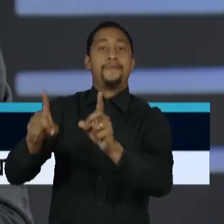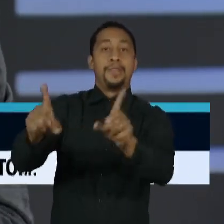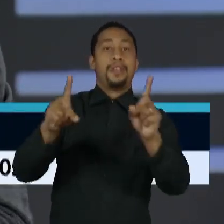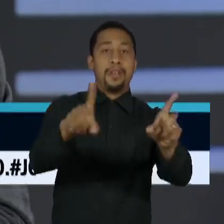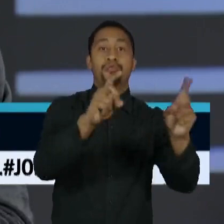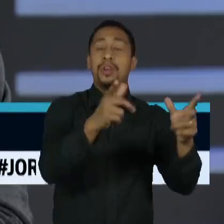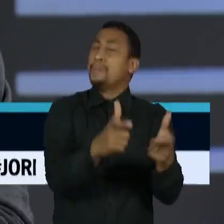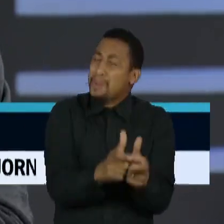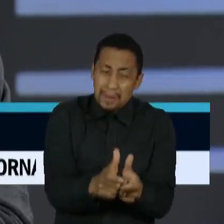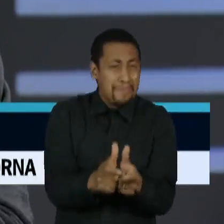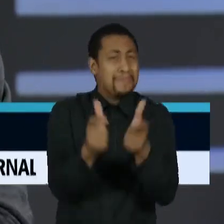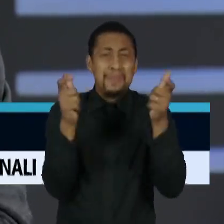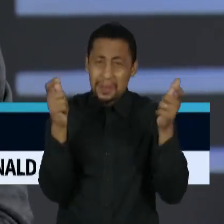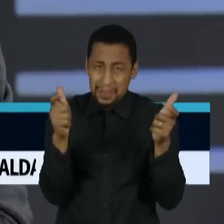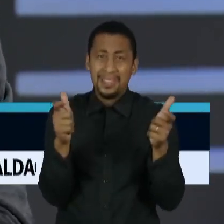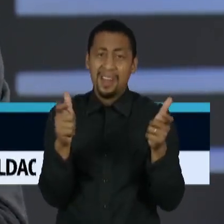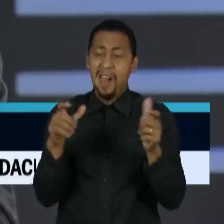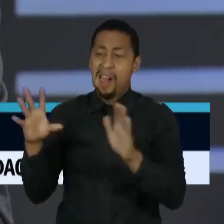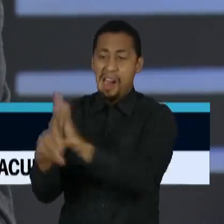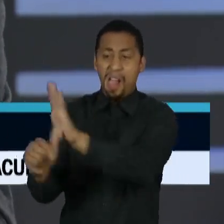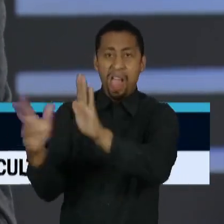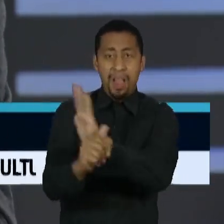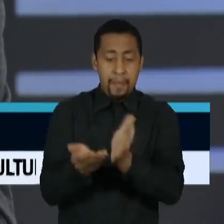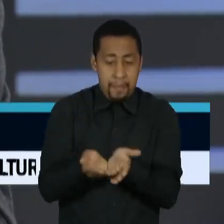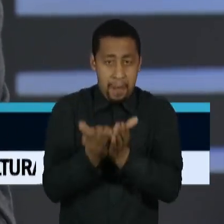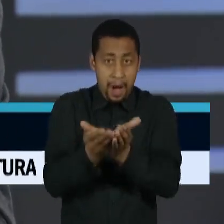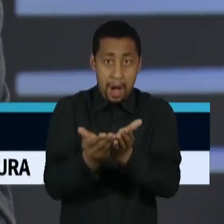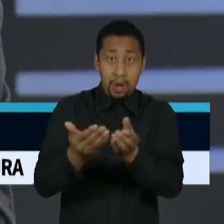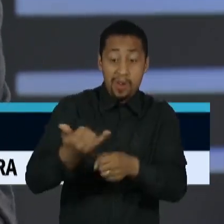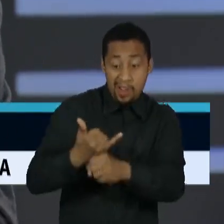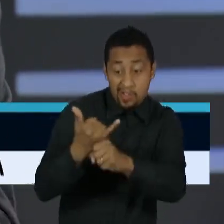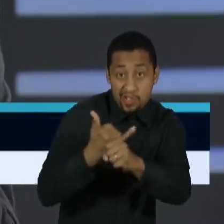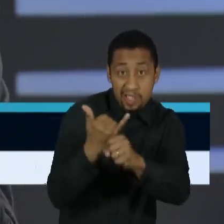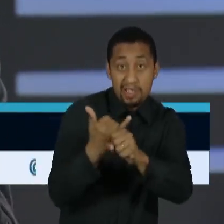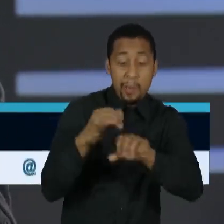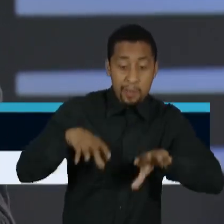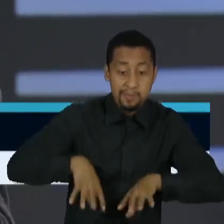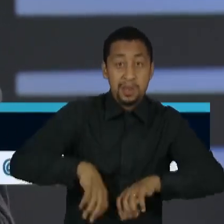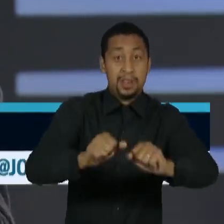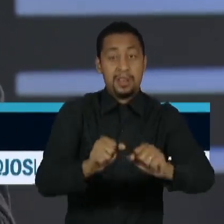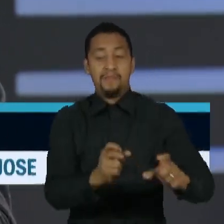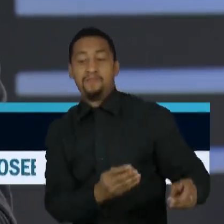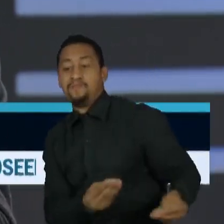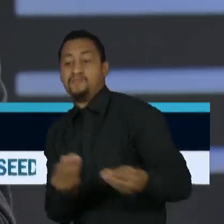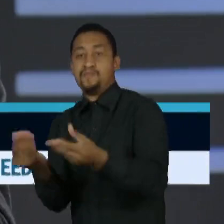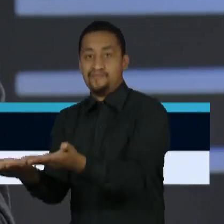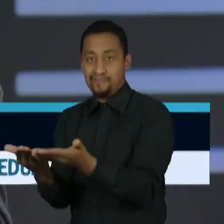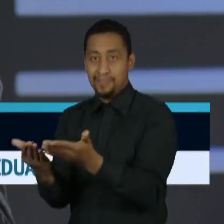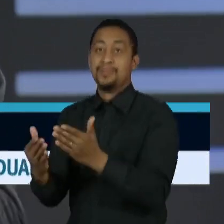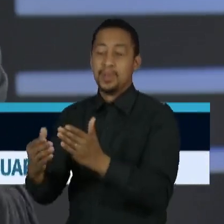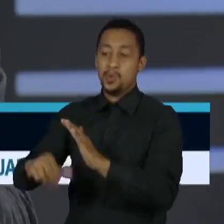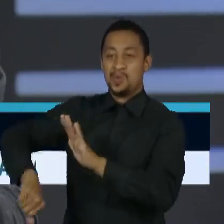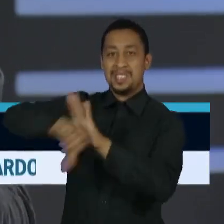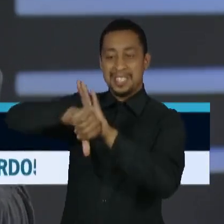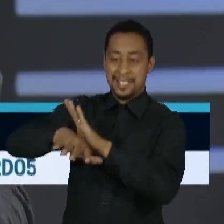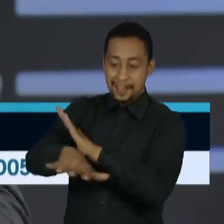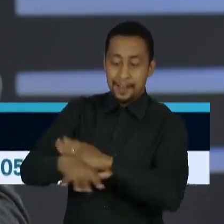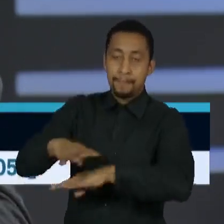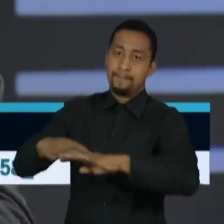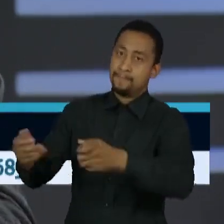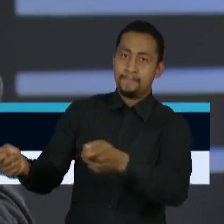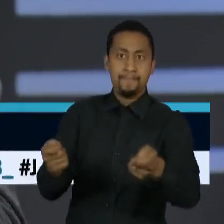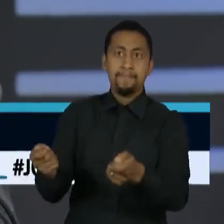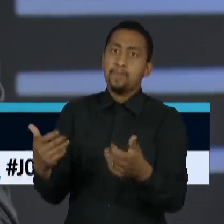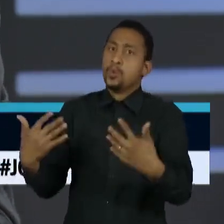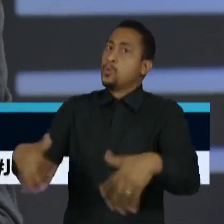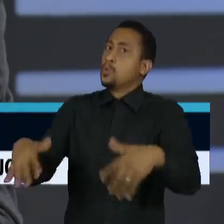barcos, para esses garimpos que estavam montados e que foram agora desativados. Era impressionante o volume de